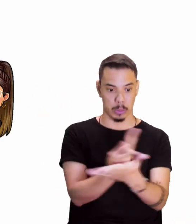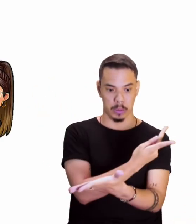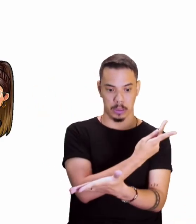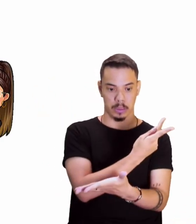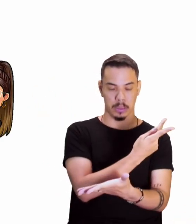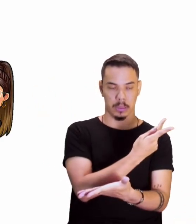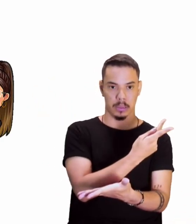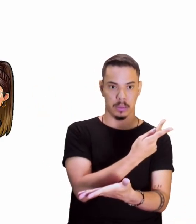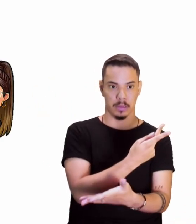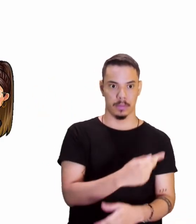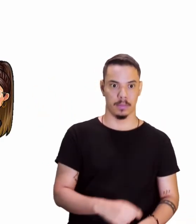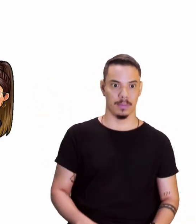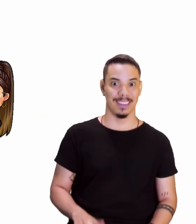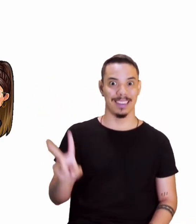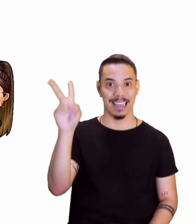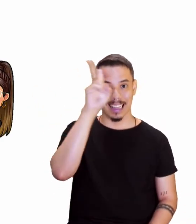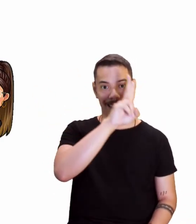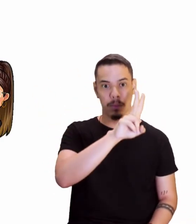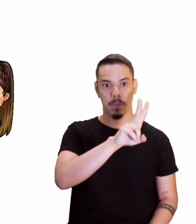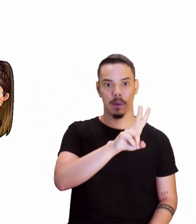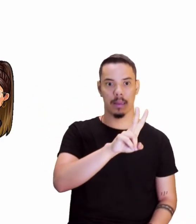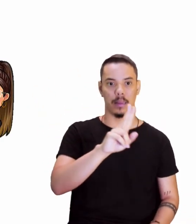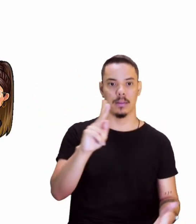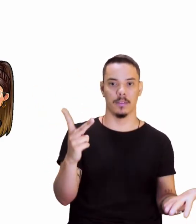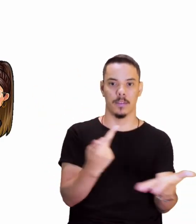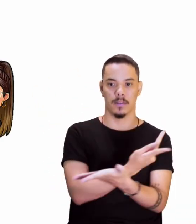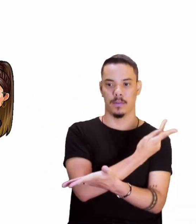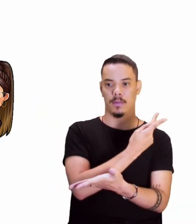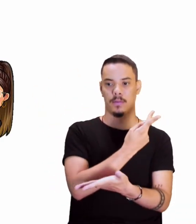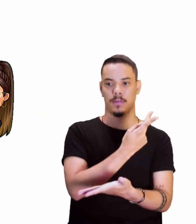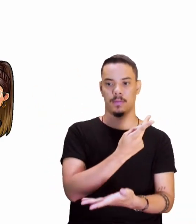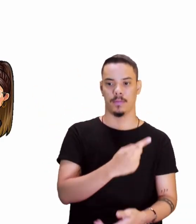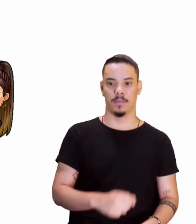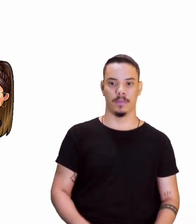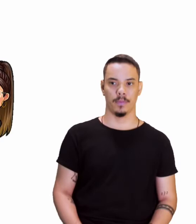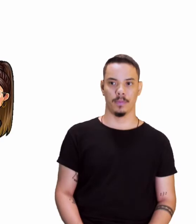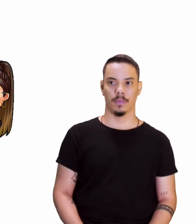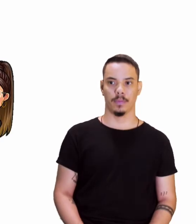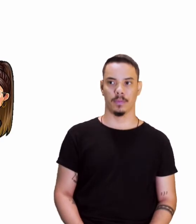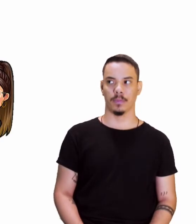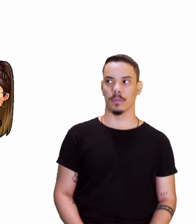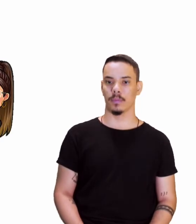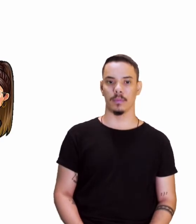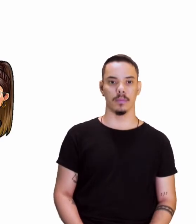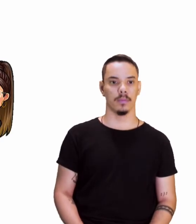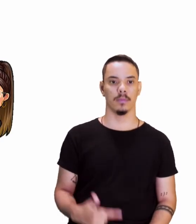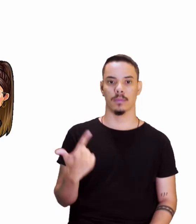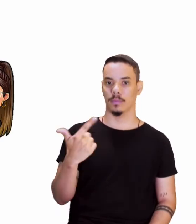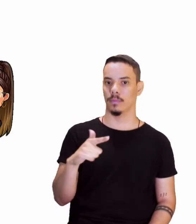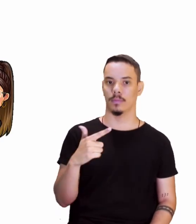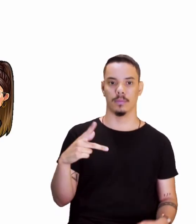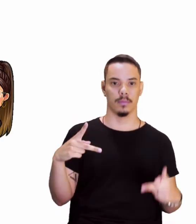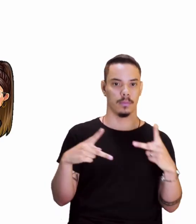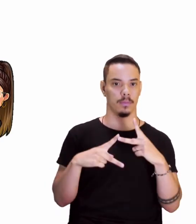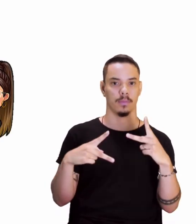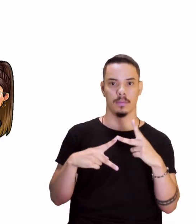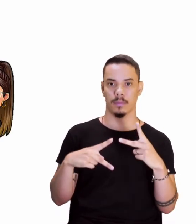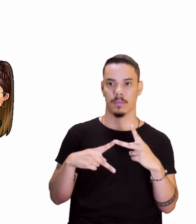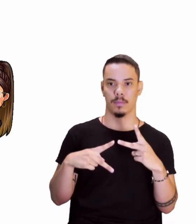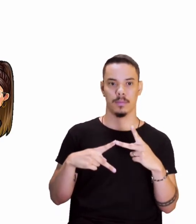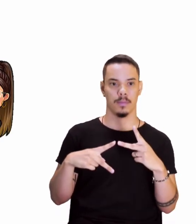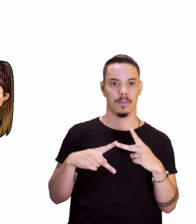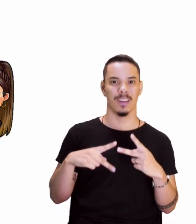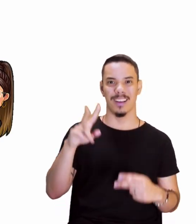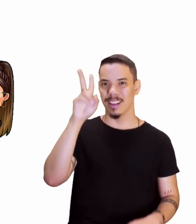Os fatos. Lembrei o quê? Os fatos. Então, aqui, ó, não apareceu nenhum pronome, ó, meter-se nos